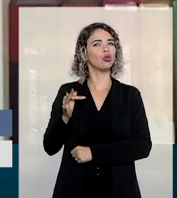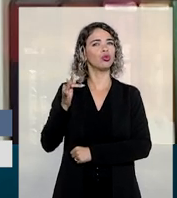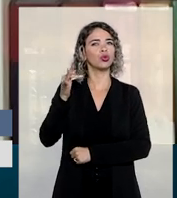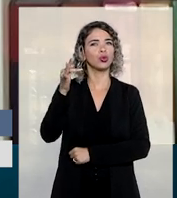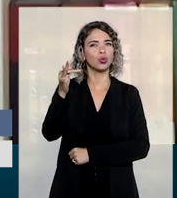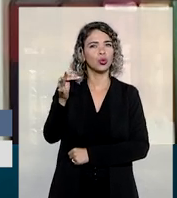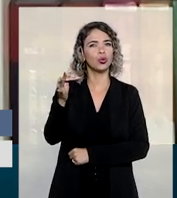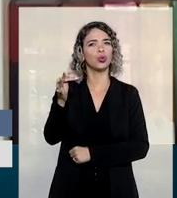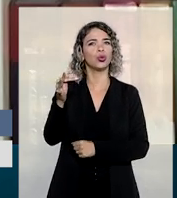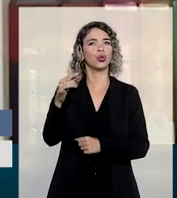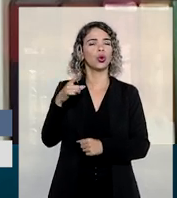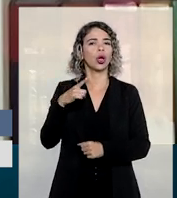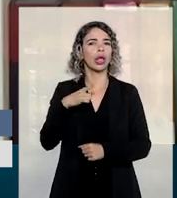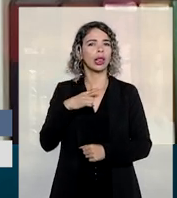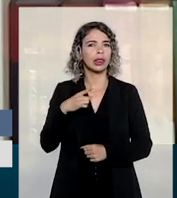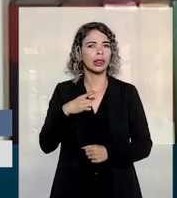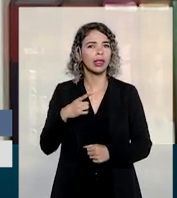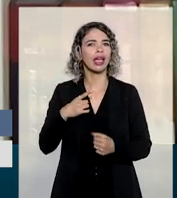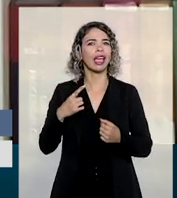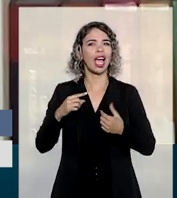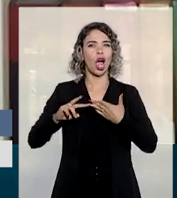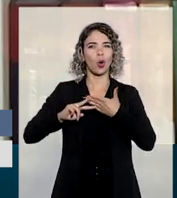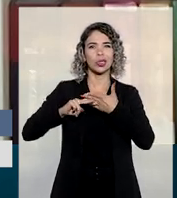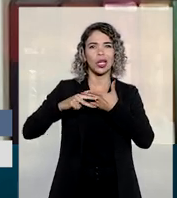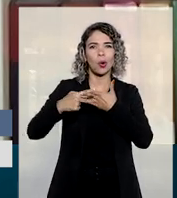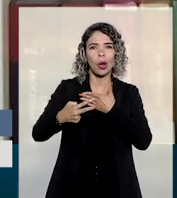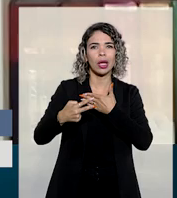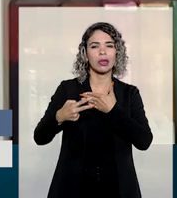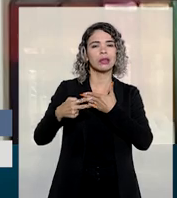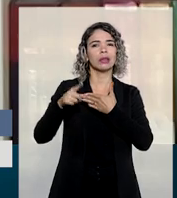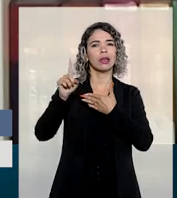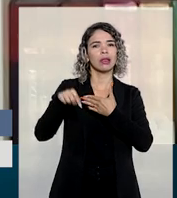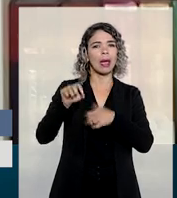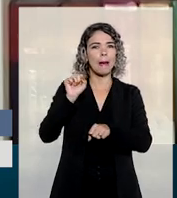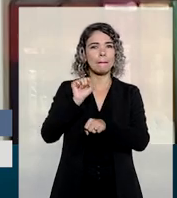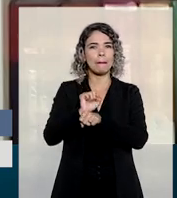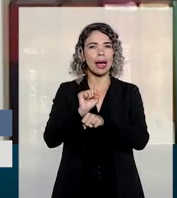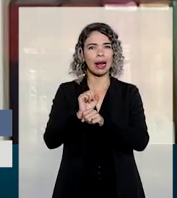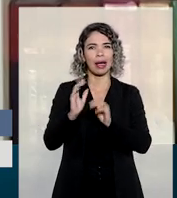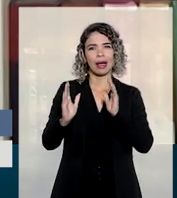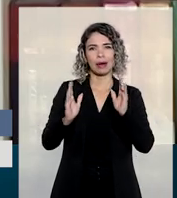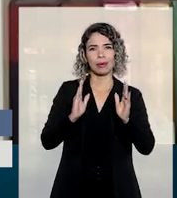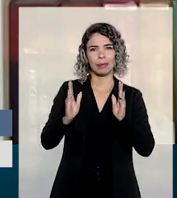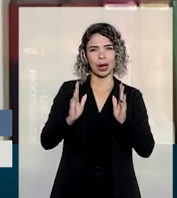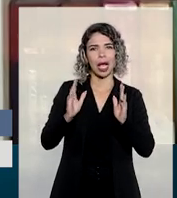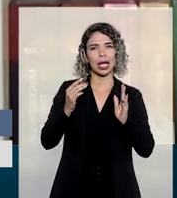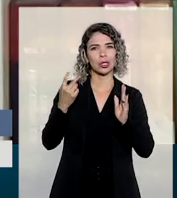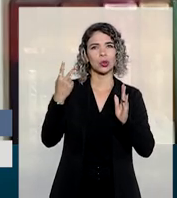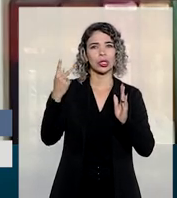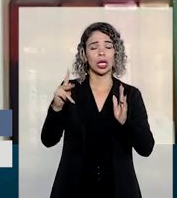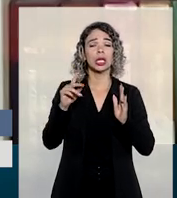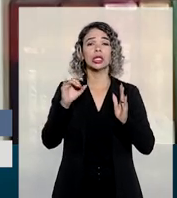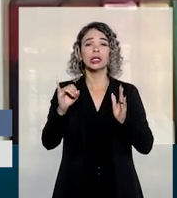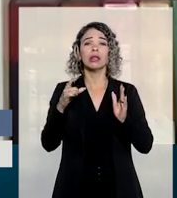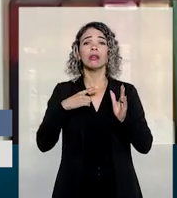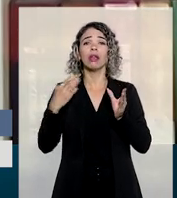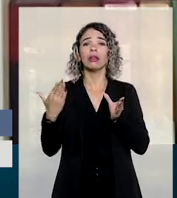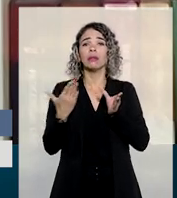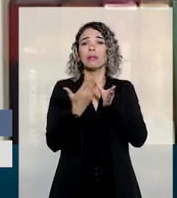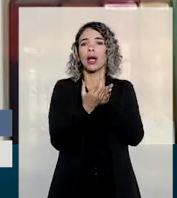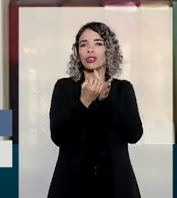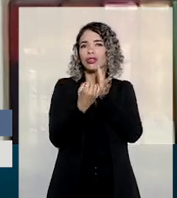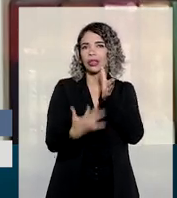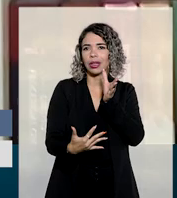que não decorrem lá os efeitos, especialmente o efeito interruptivo do prazo, no caso dos